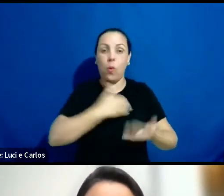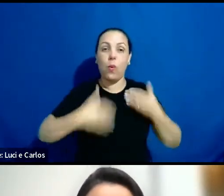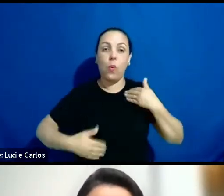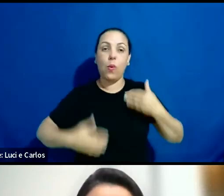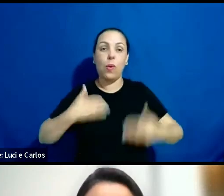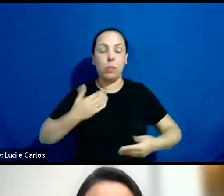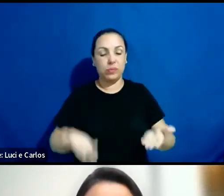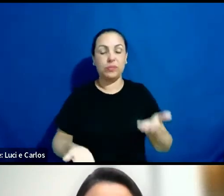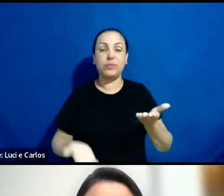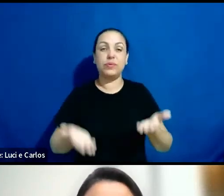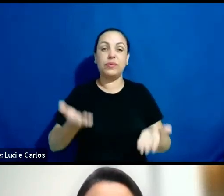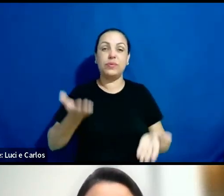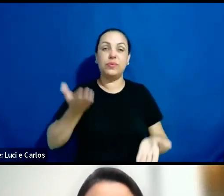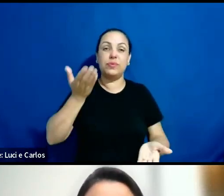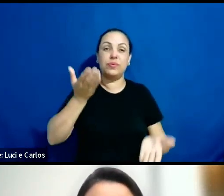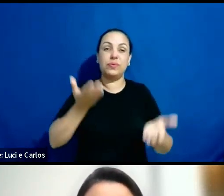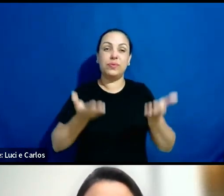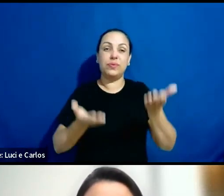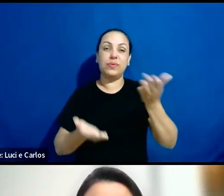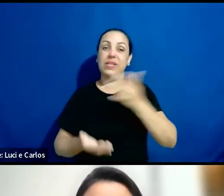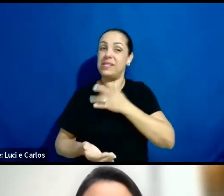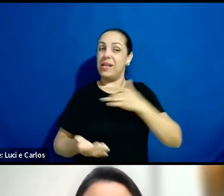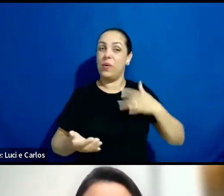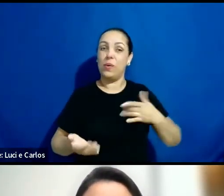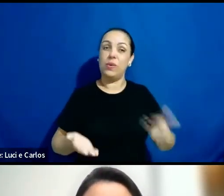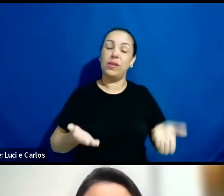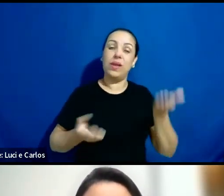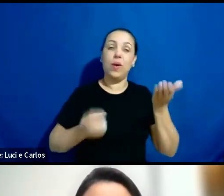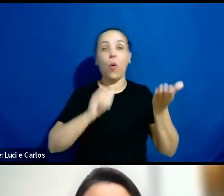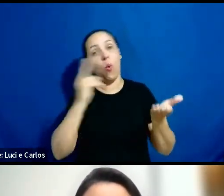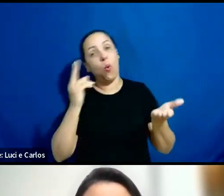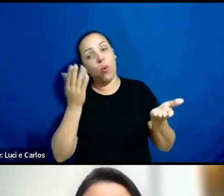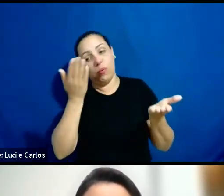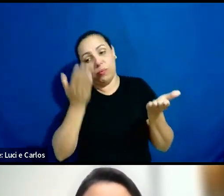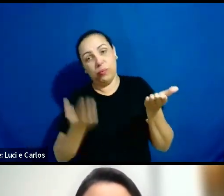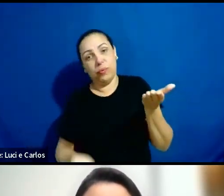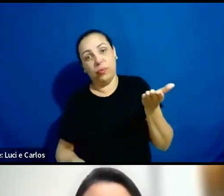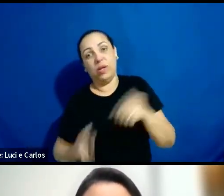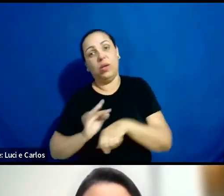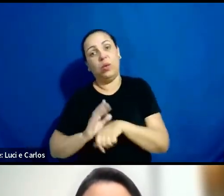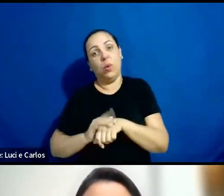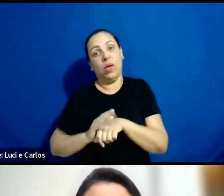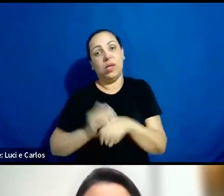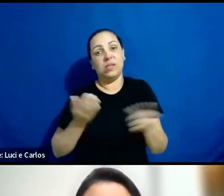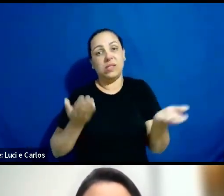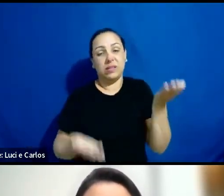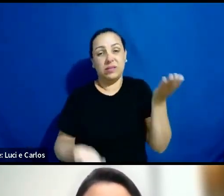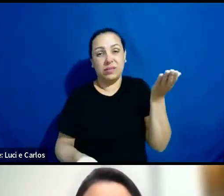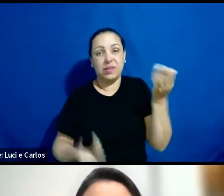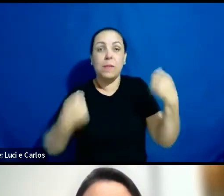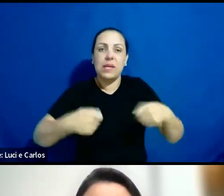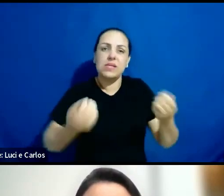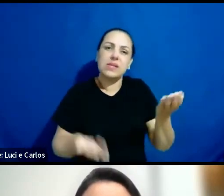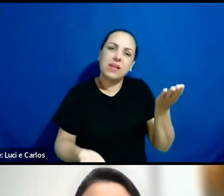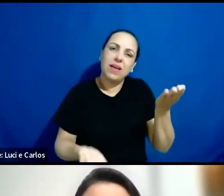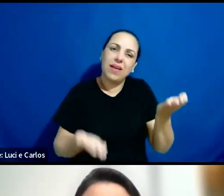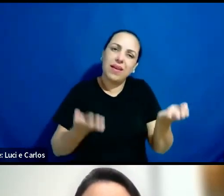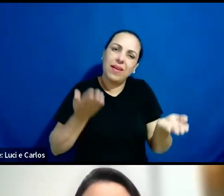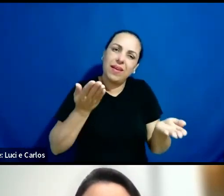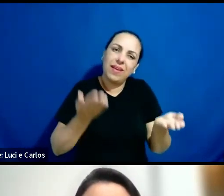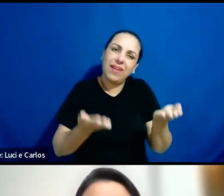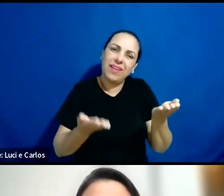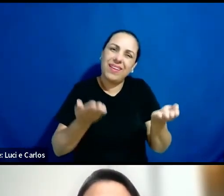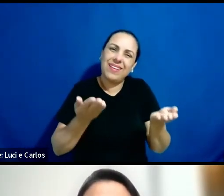mais doença do que saúde, como você relatou aí, né? Eu tenho isso, eu tenho aquilo, psoríase, é isso, é aquilo, porque